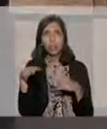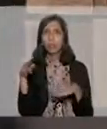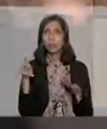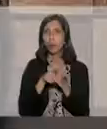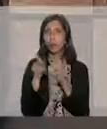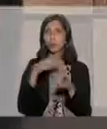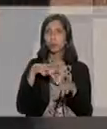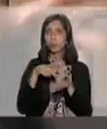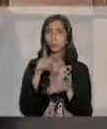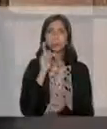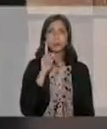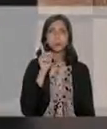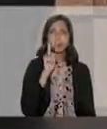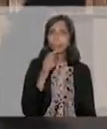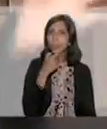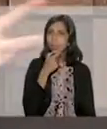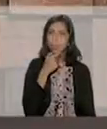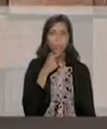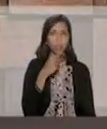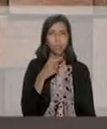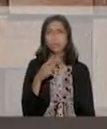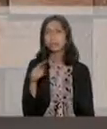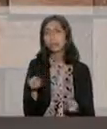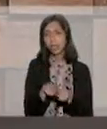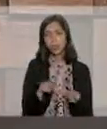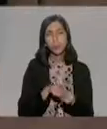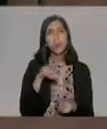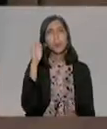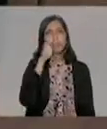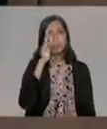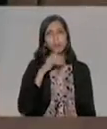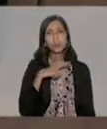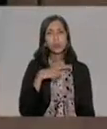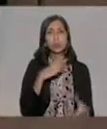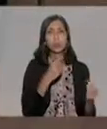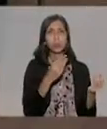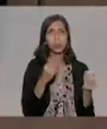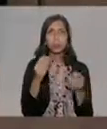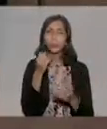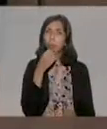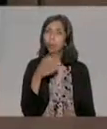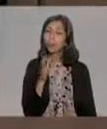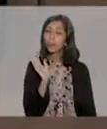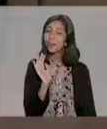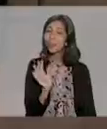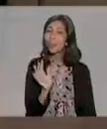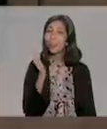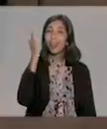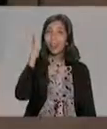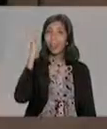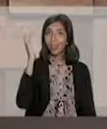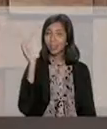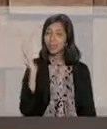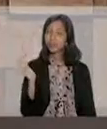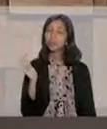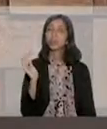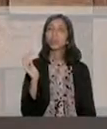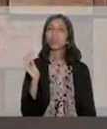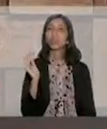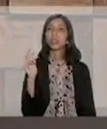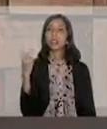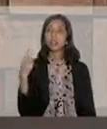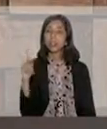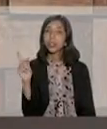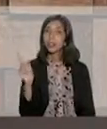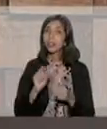seriados americanos, ingleses, né? E os brasileiros também estão muito bons, tem muitas séries bacanas, mas eu acho que um